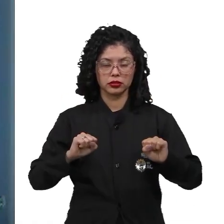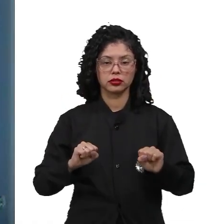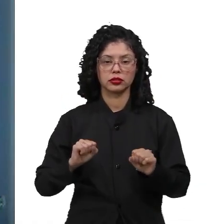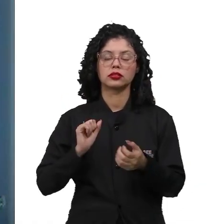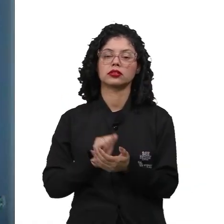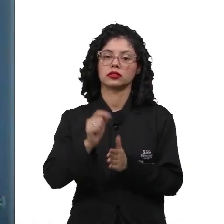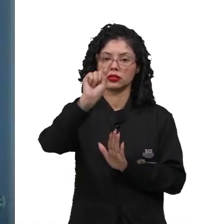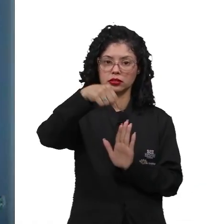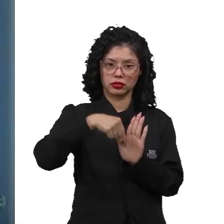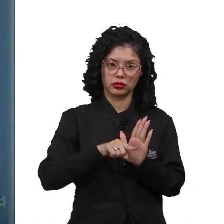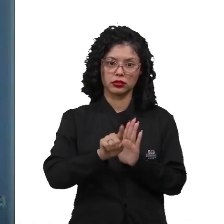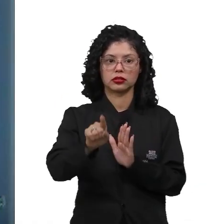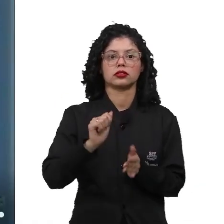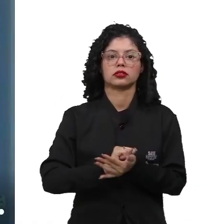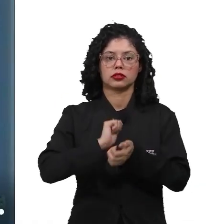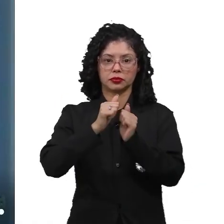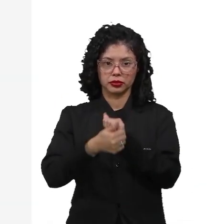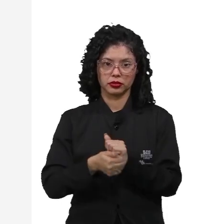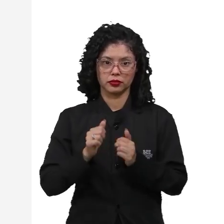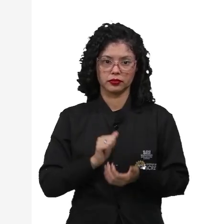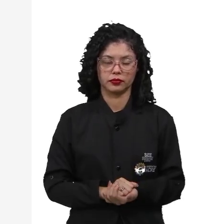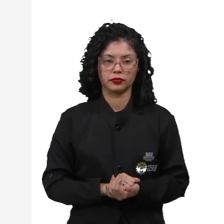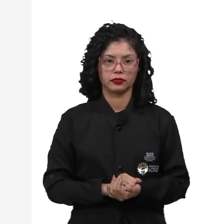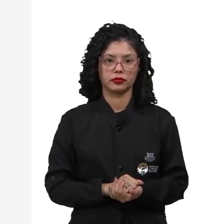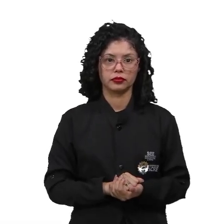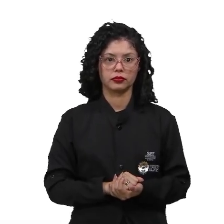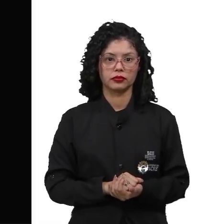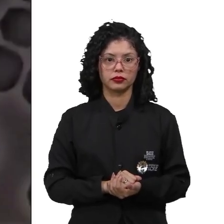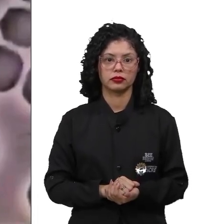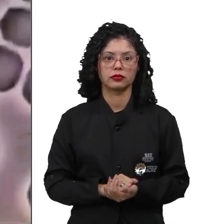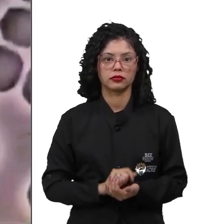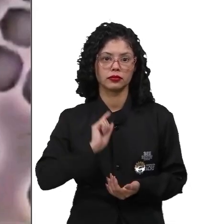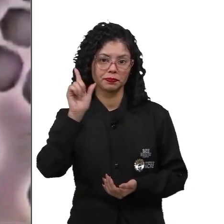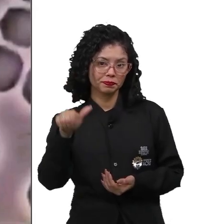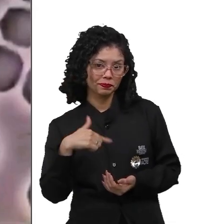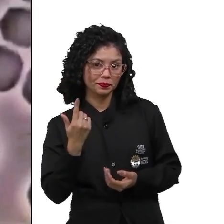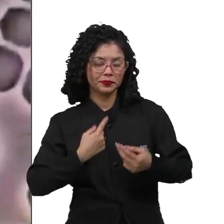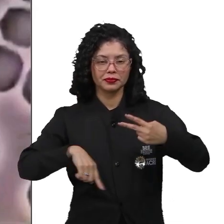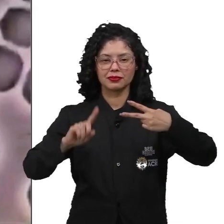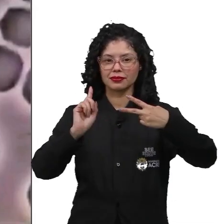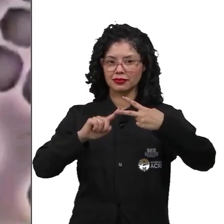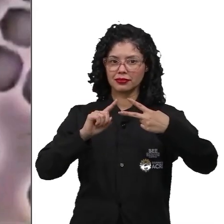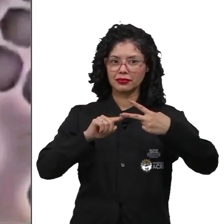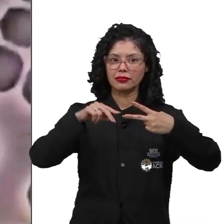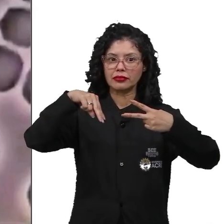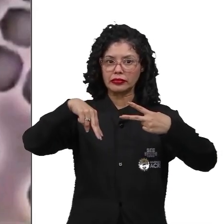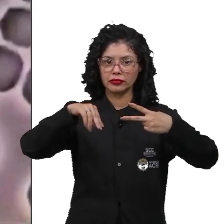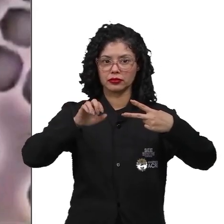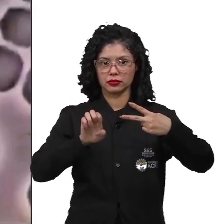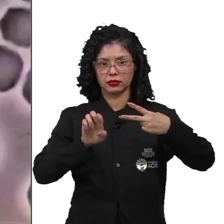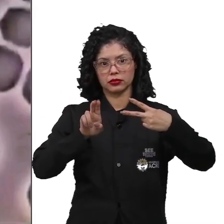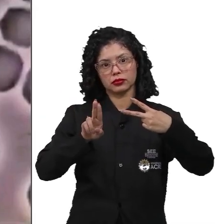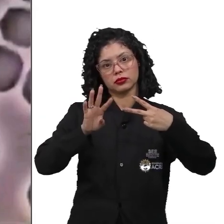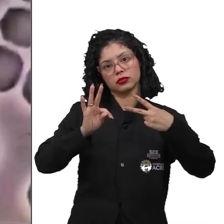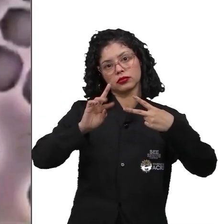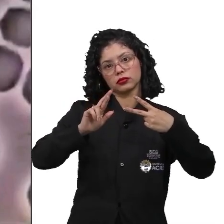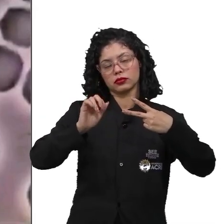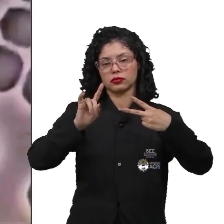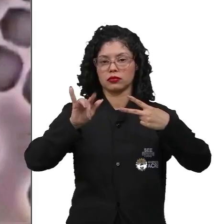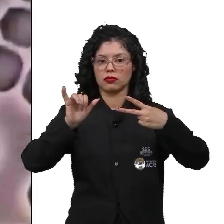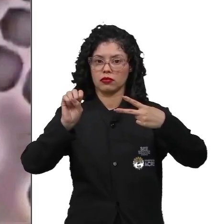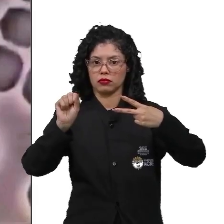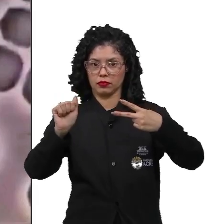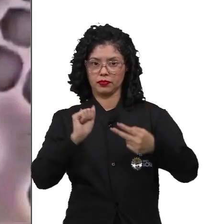imune adaptativo, tá? Então, a nossa próxima célula, né, ali do sistema imune é o